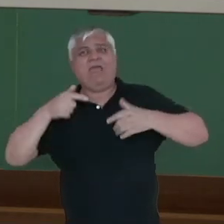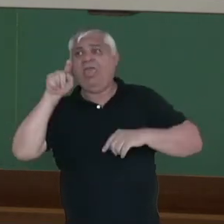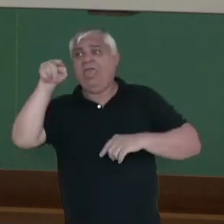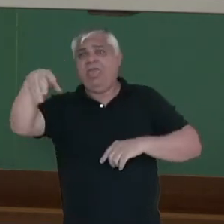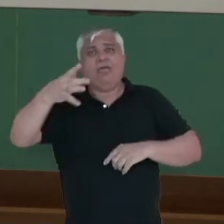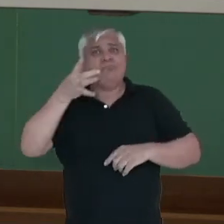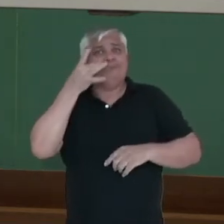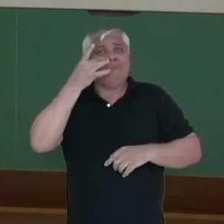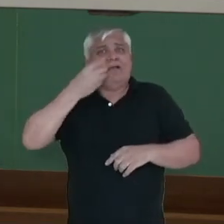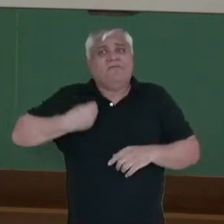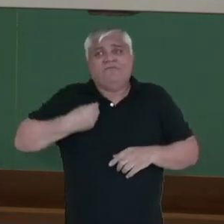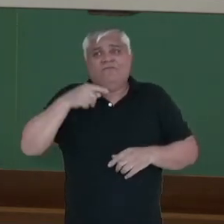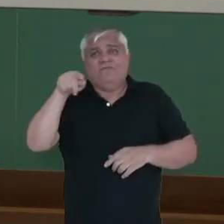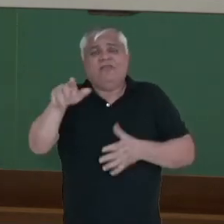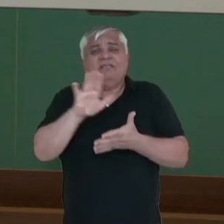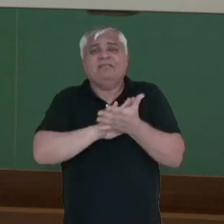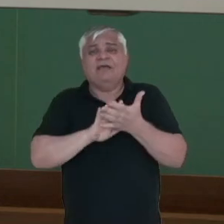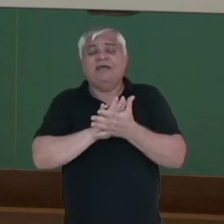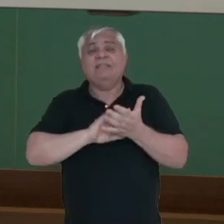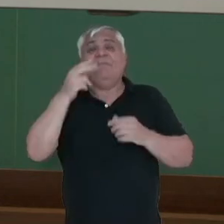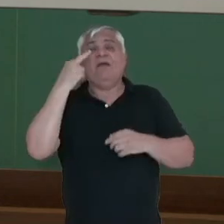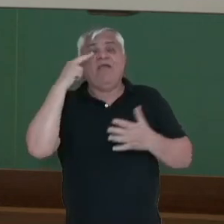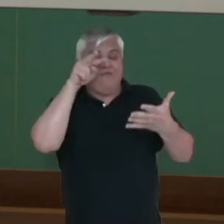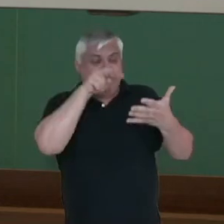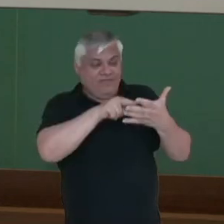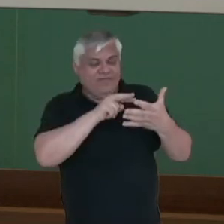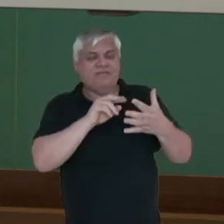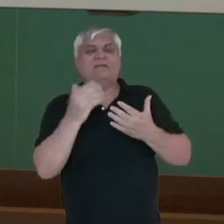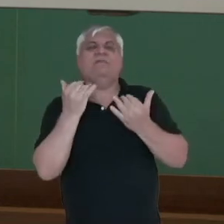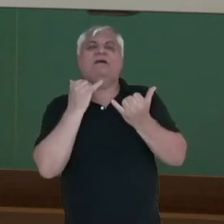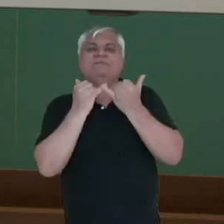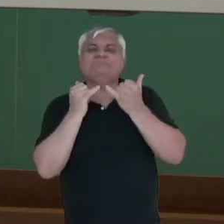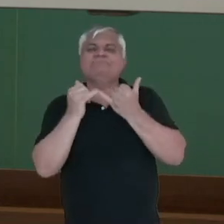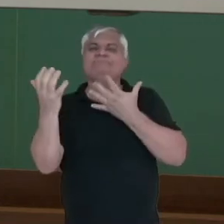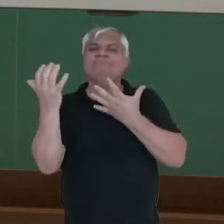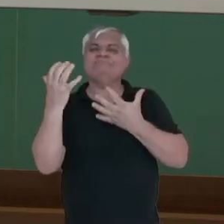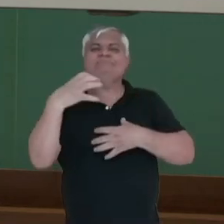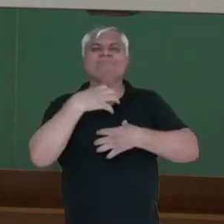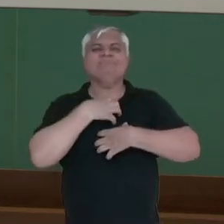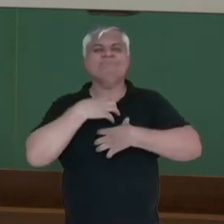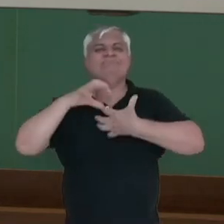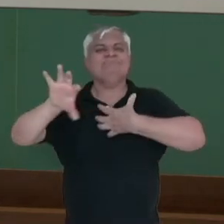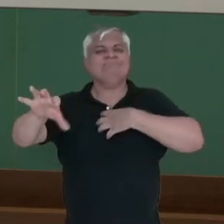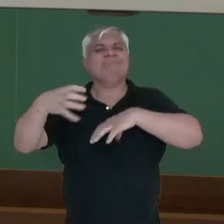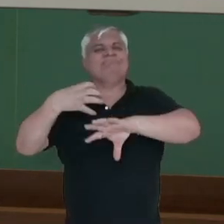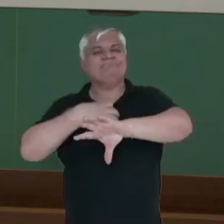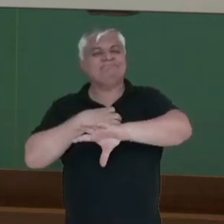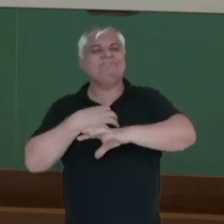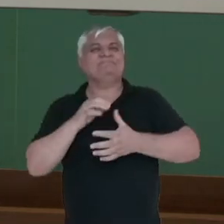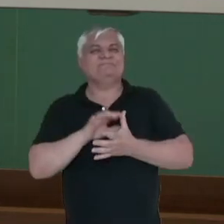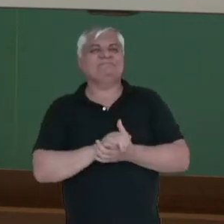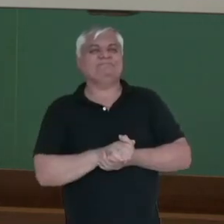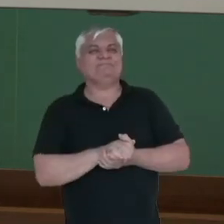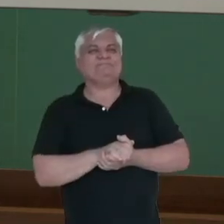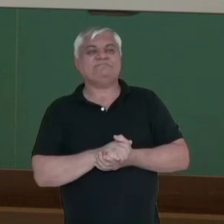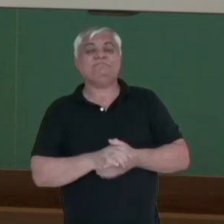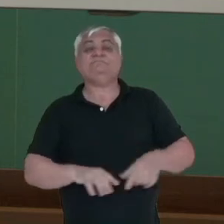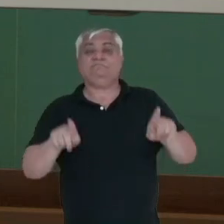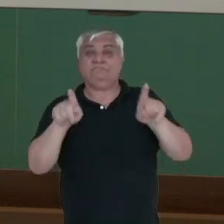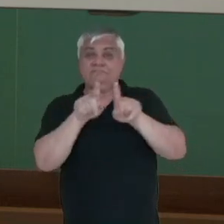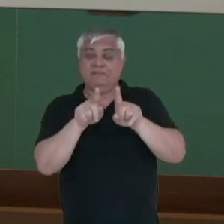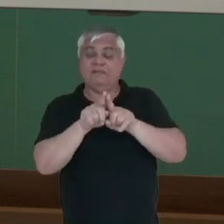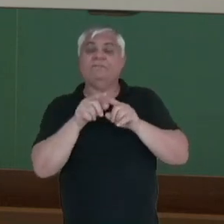em 1970, mas um princípio de semelhança me leva a estabelecer essa relação. E também o princípio